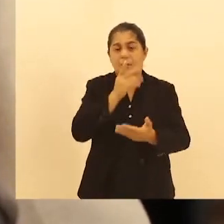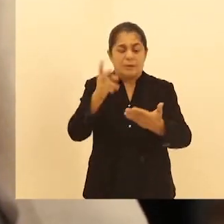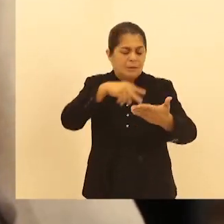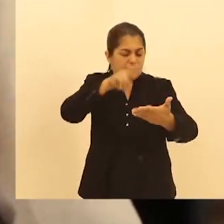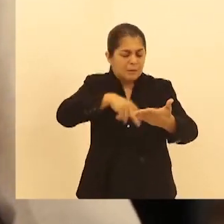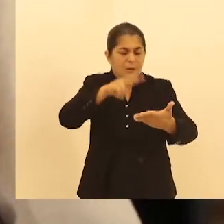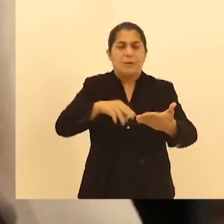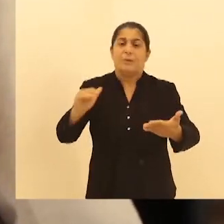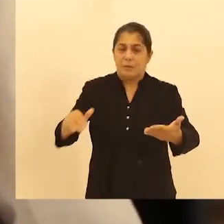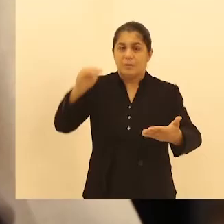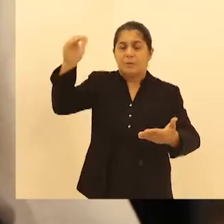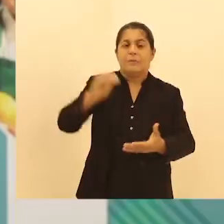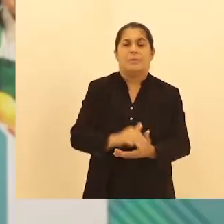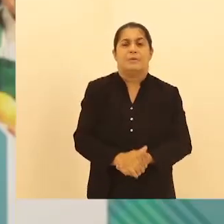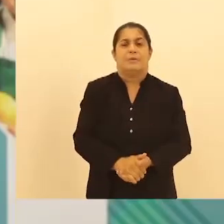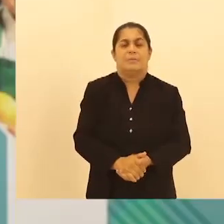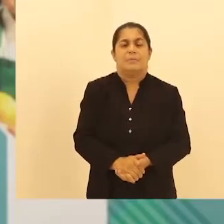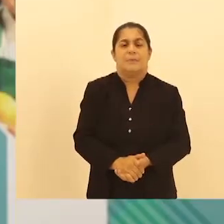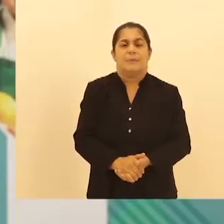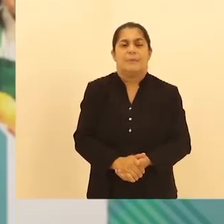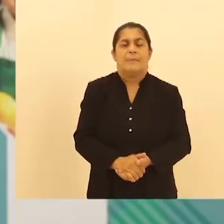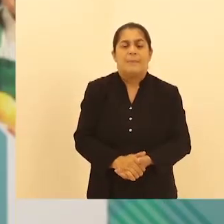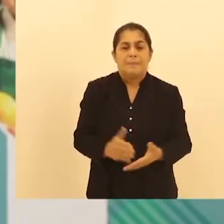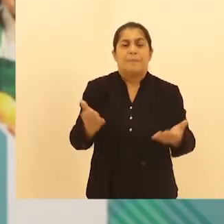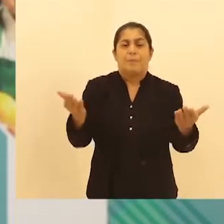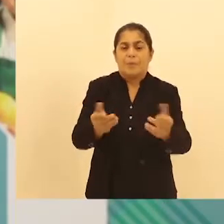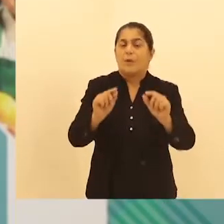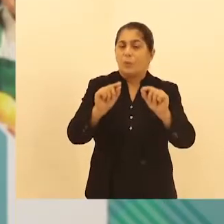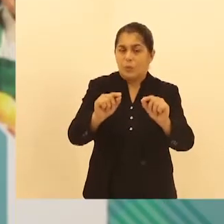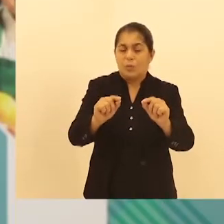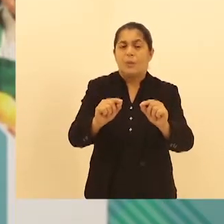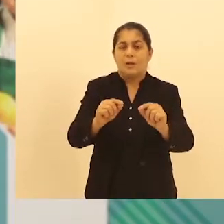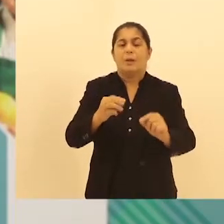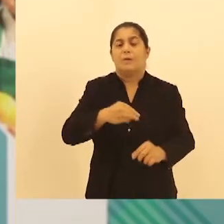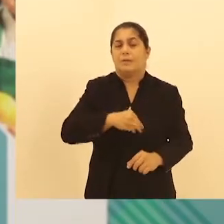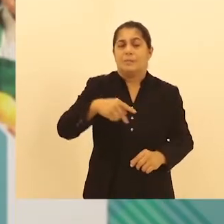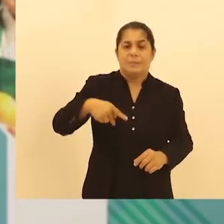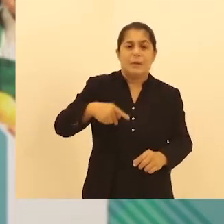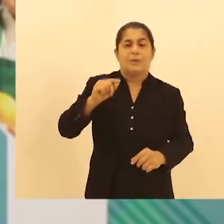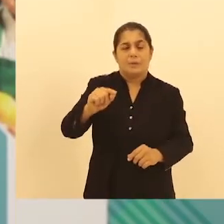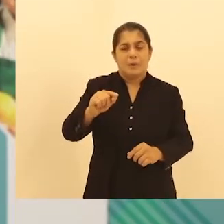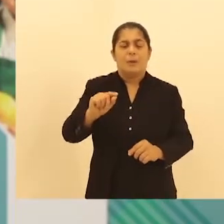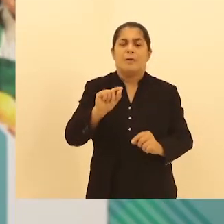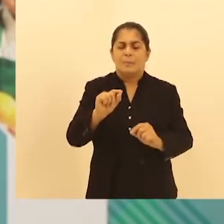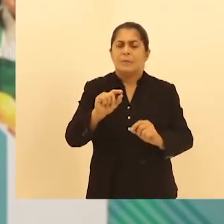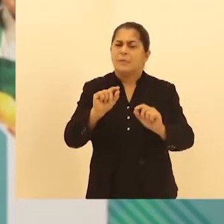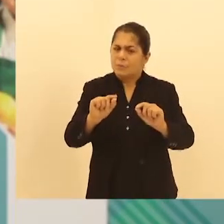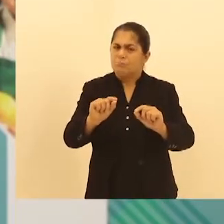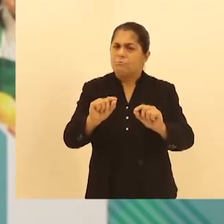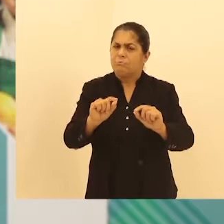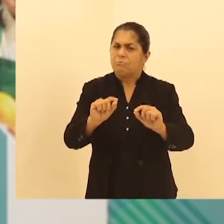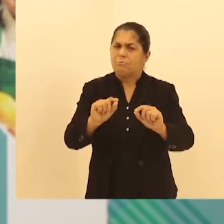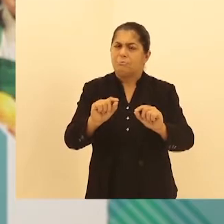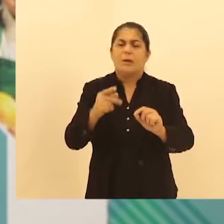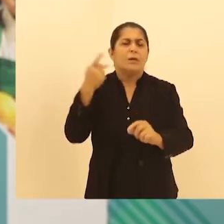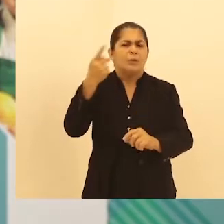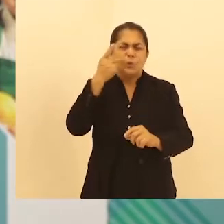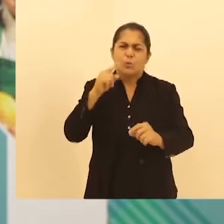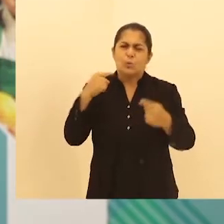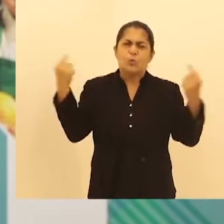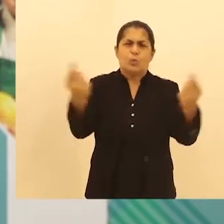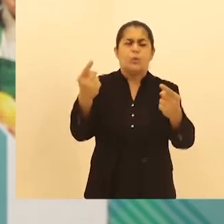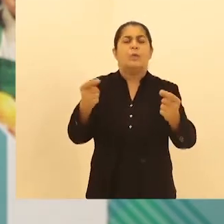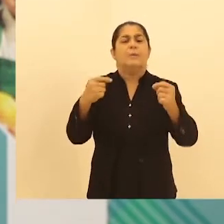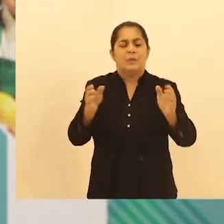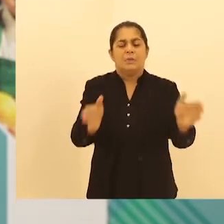para as crianças e adolescentes uma das metas da atual gestão do ministério público paraibano é garantir que todo o promotor de